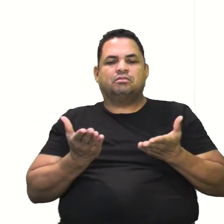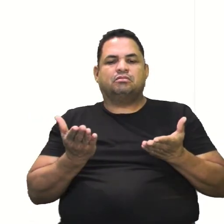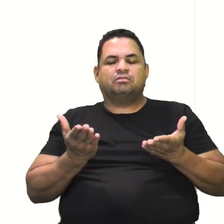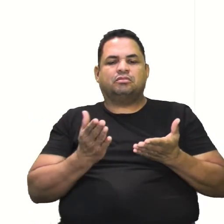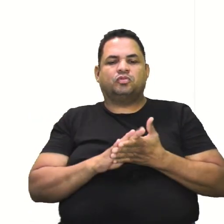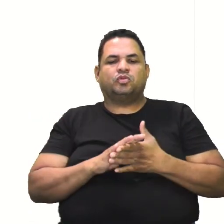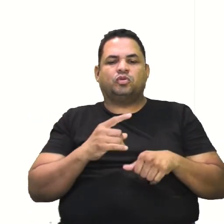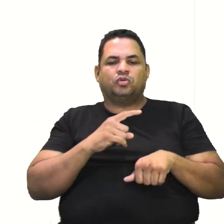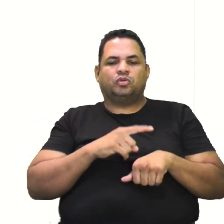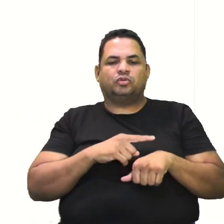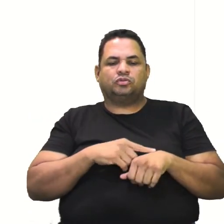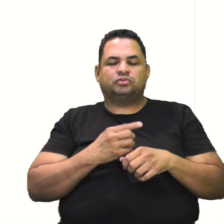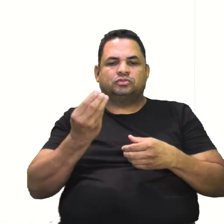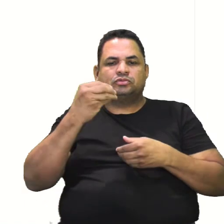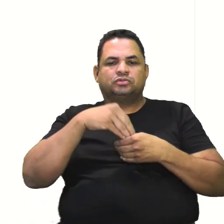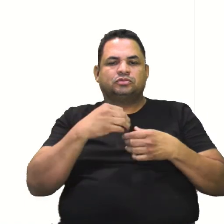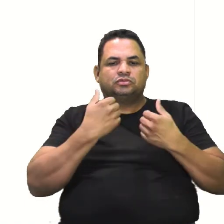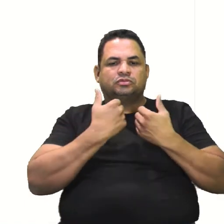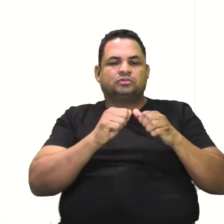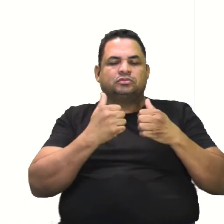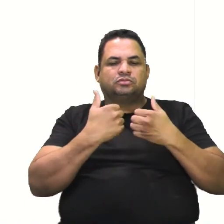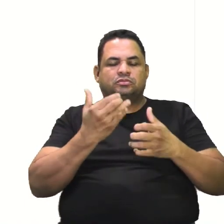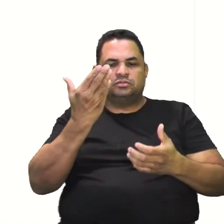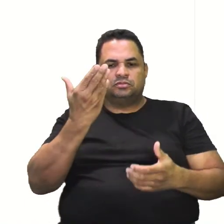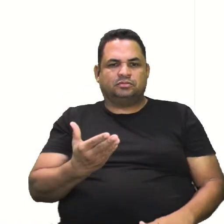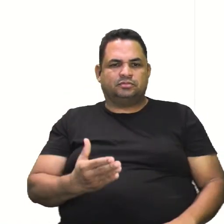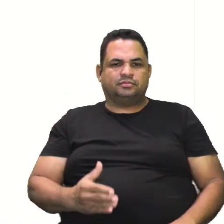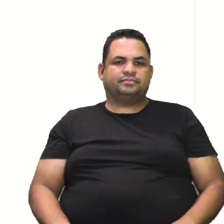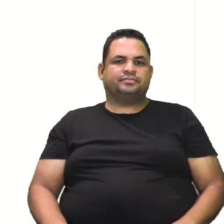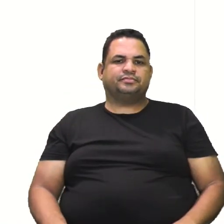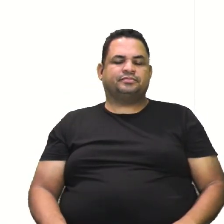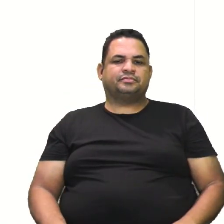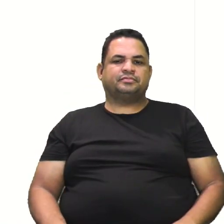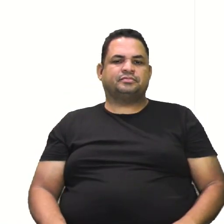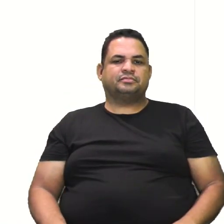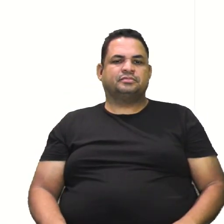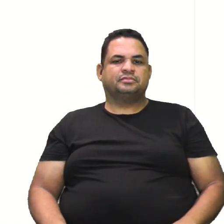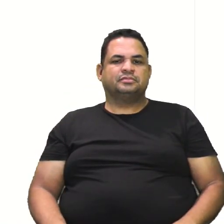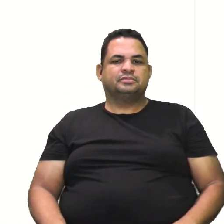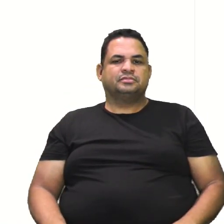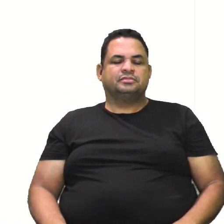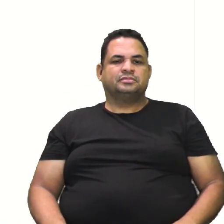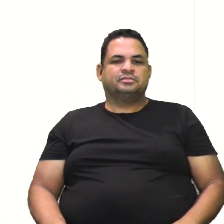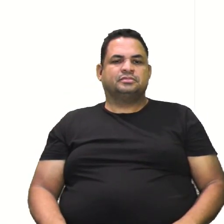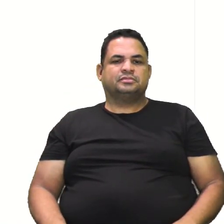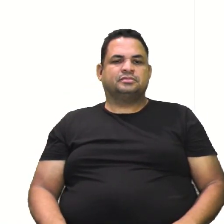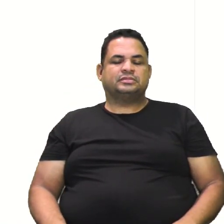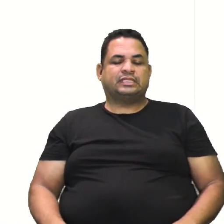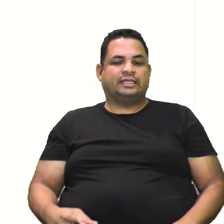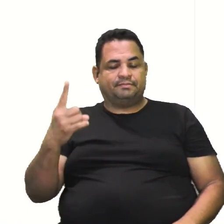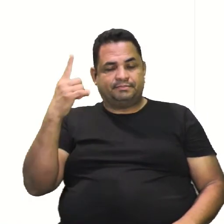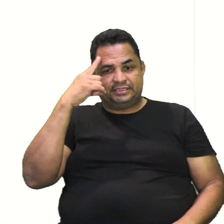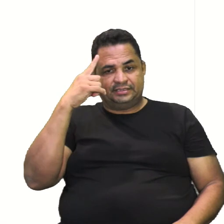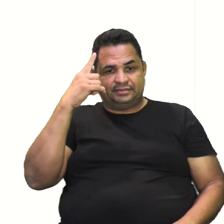no ônibus? E aí, galerinha, é com vocês! Então, estamos